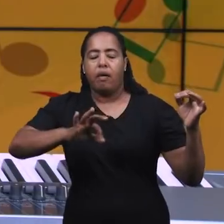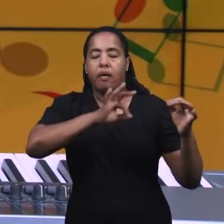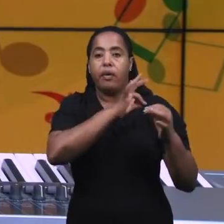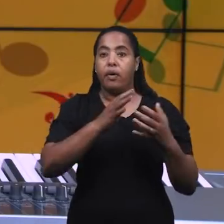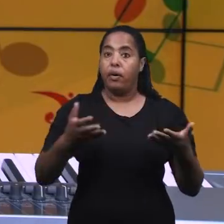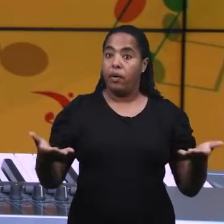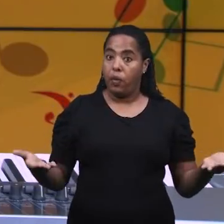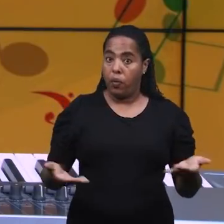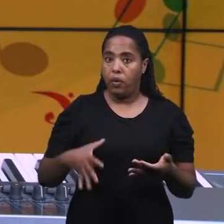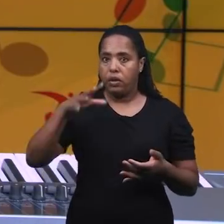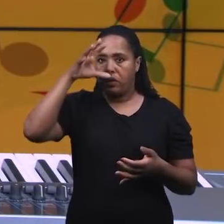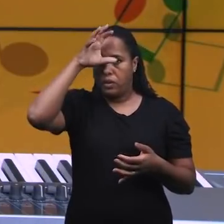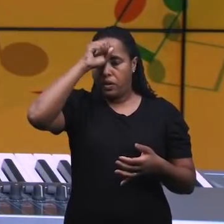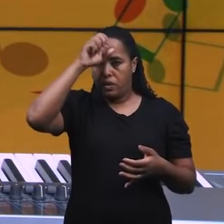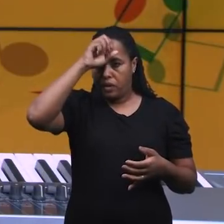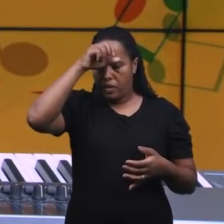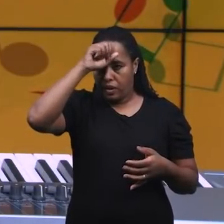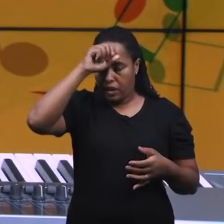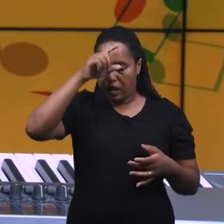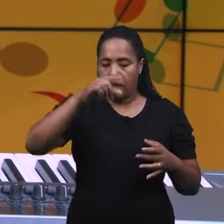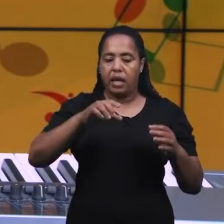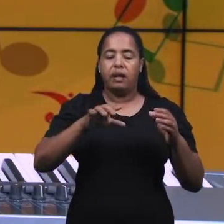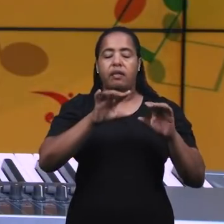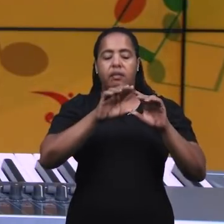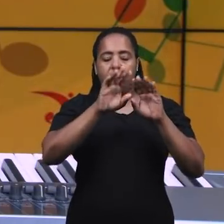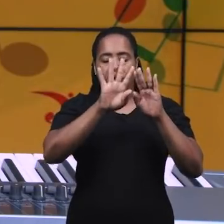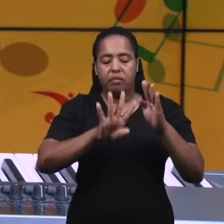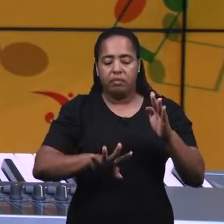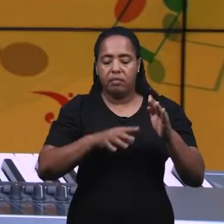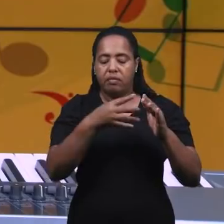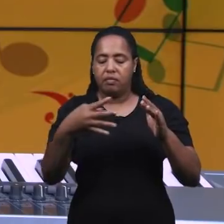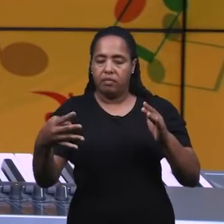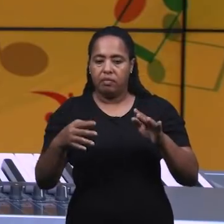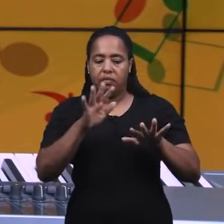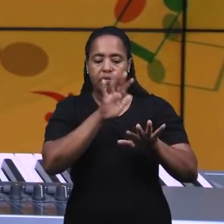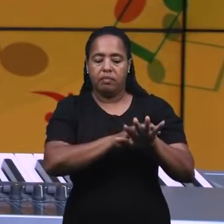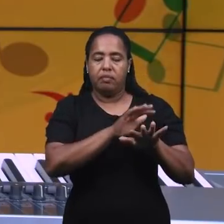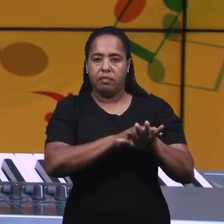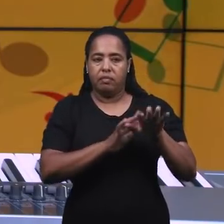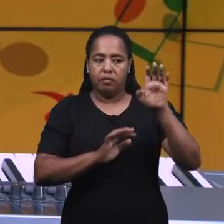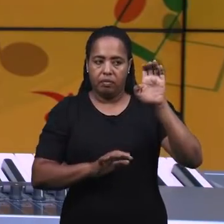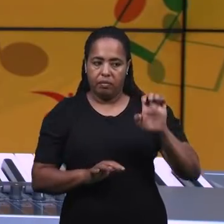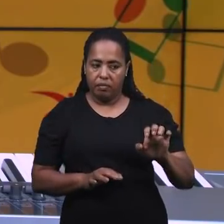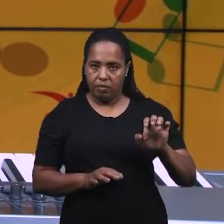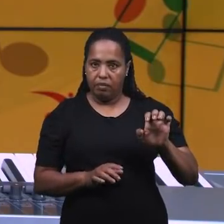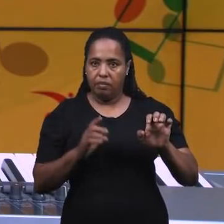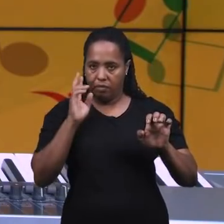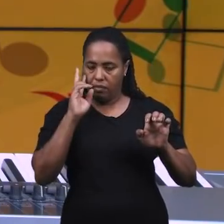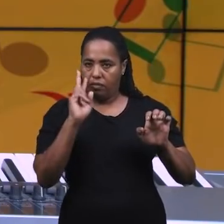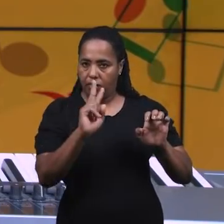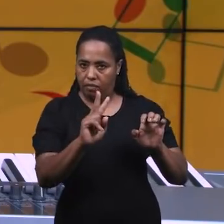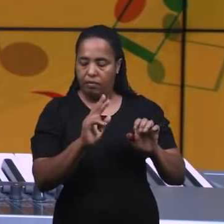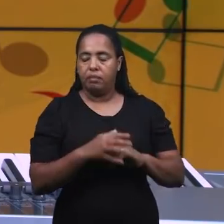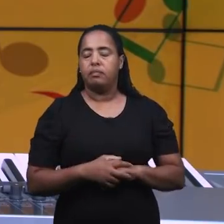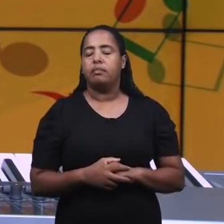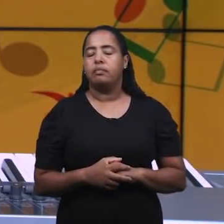nós vamos aprender as cifras, os acordes da mão esquerda. Vamos lá?